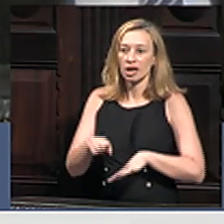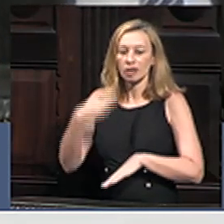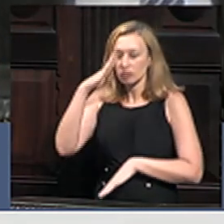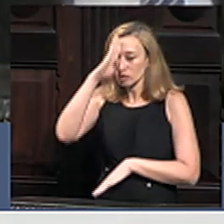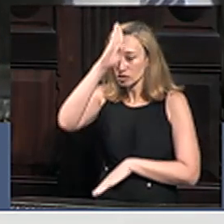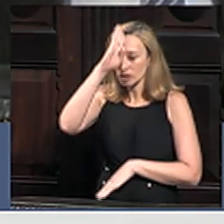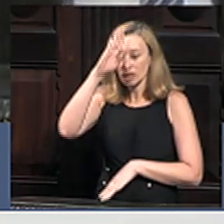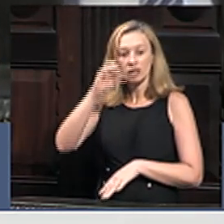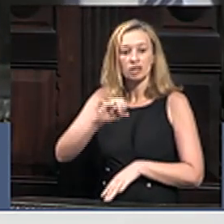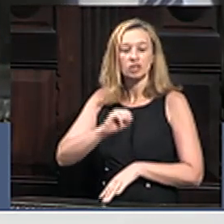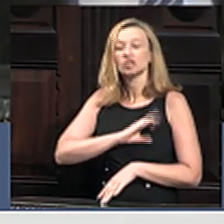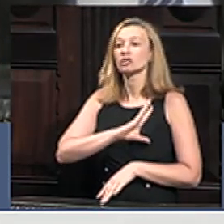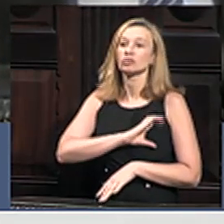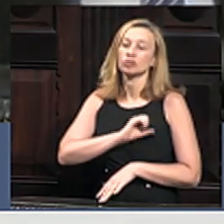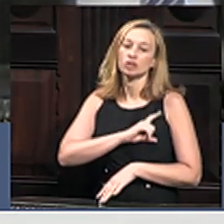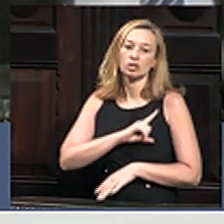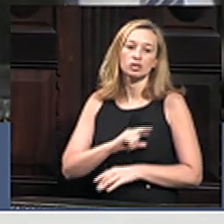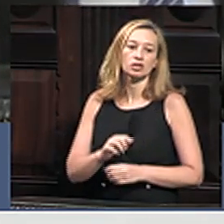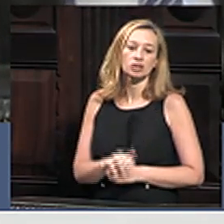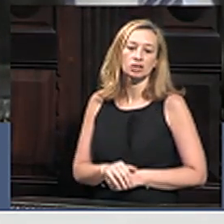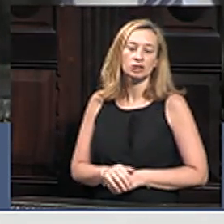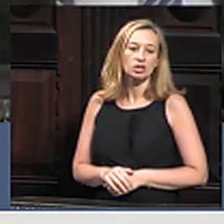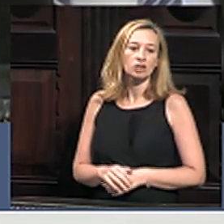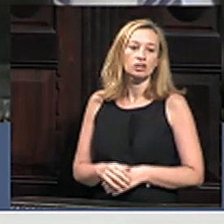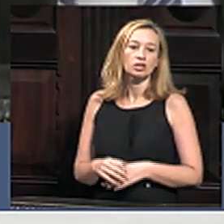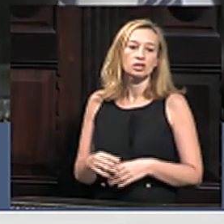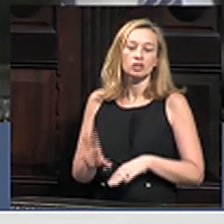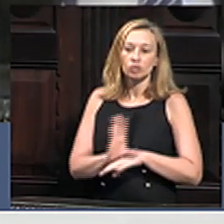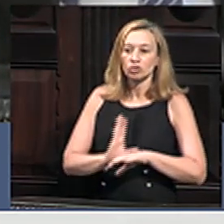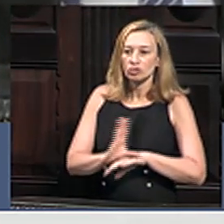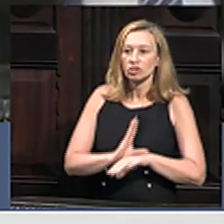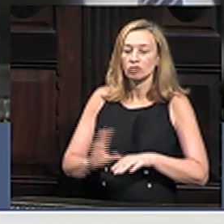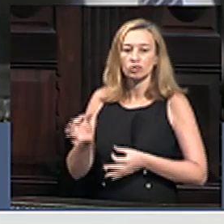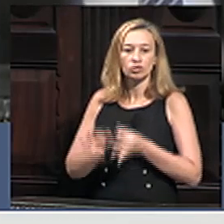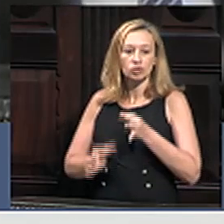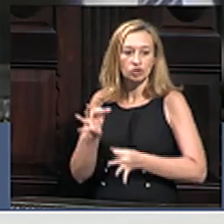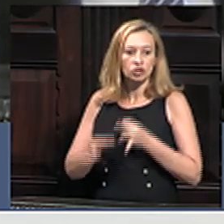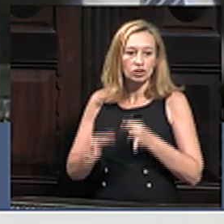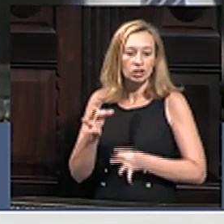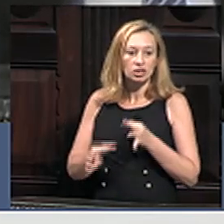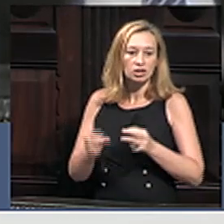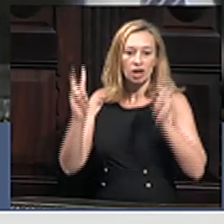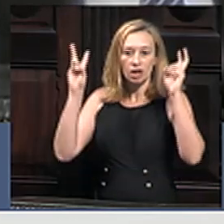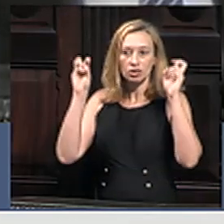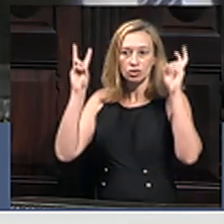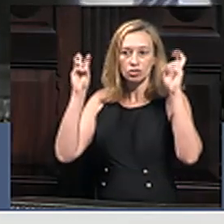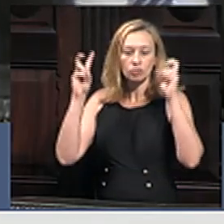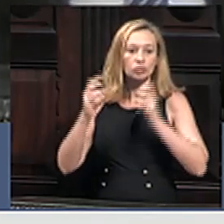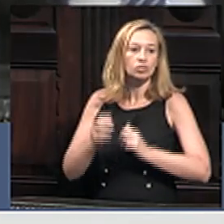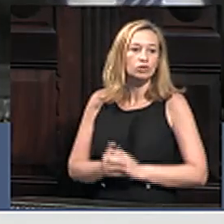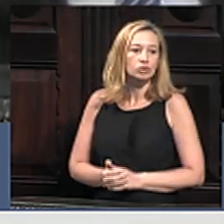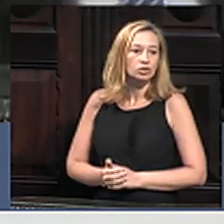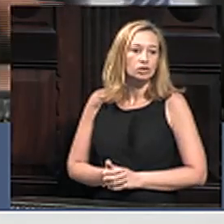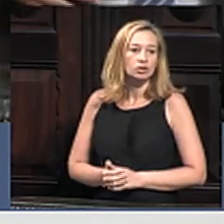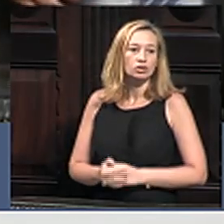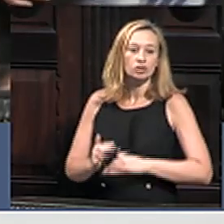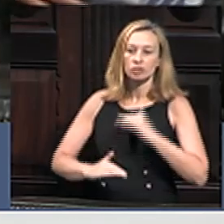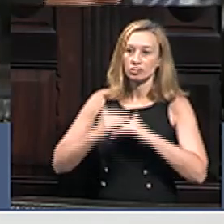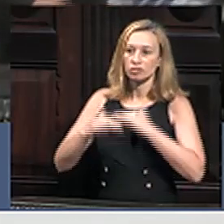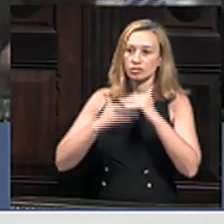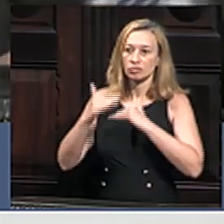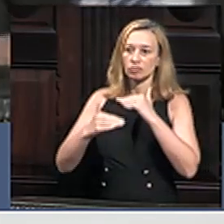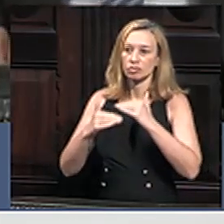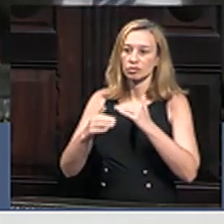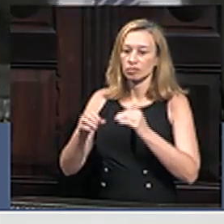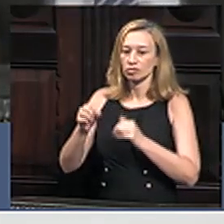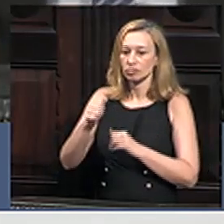Duque de Caxias, pendendo de pareceres das Comissões de Constituição e Justiça e de Assuntos Municipais e de Desenvolvimento